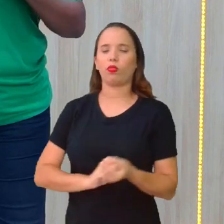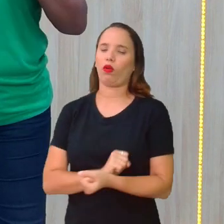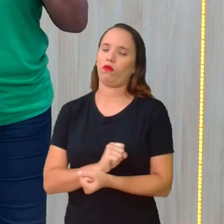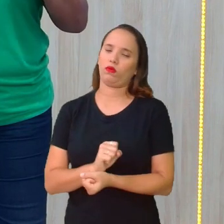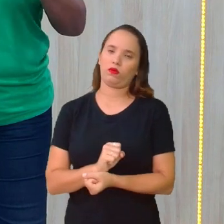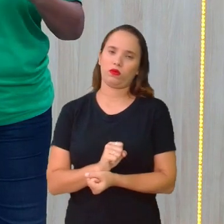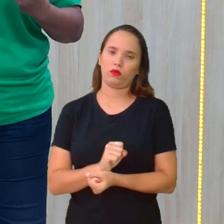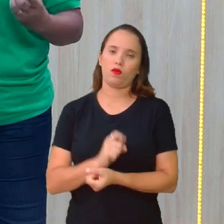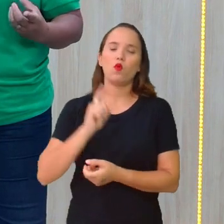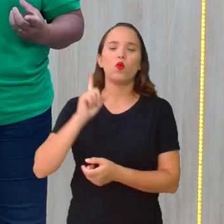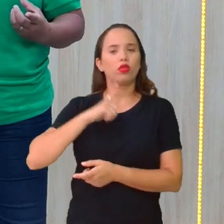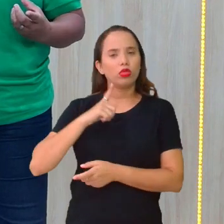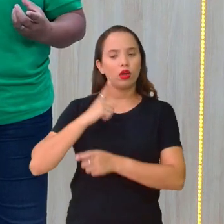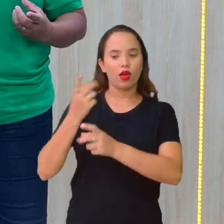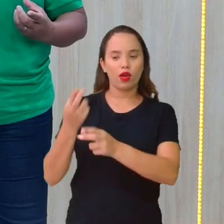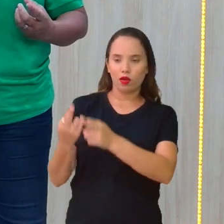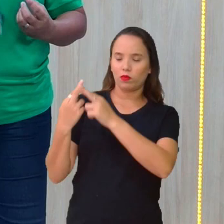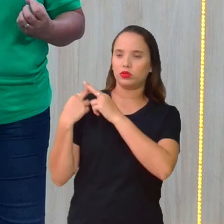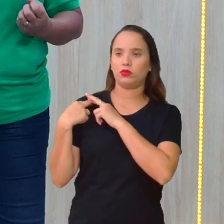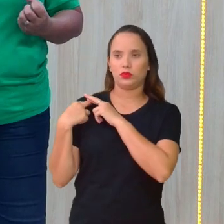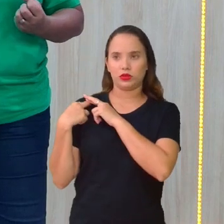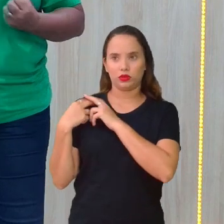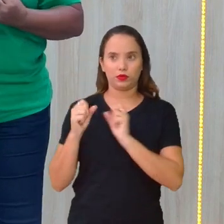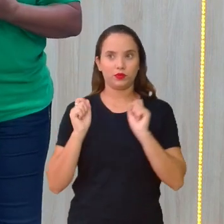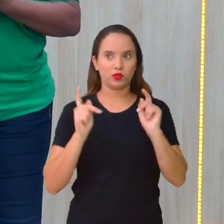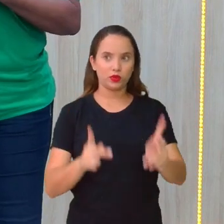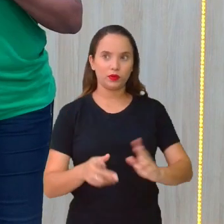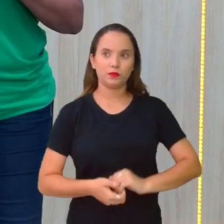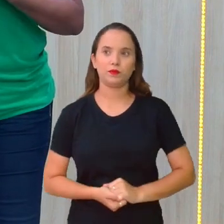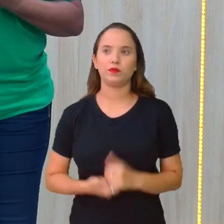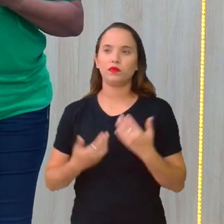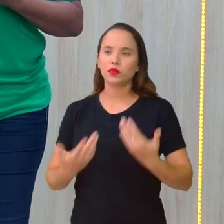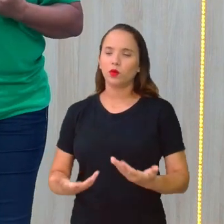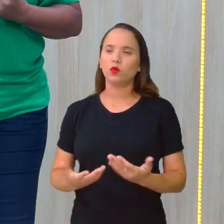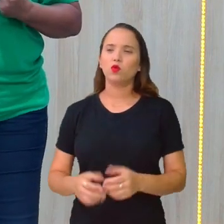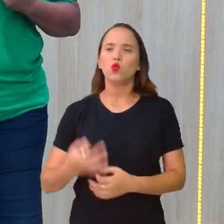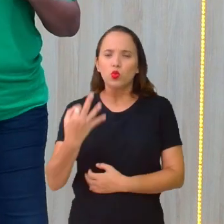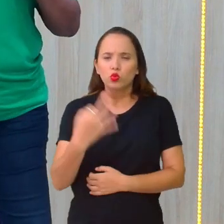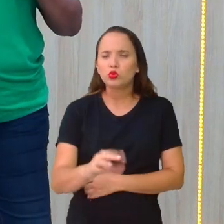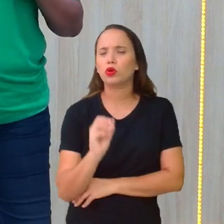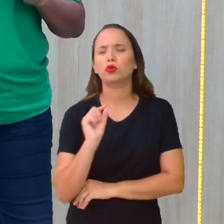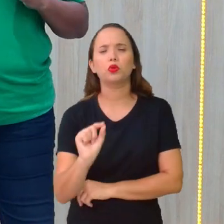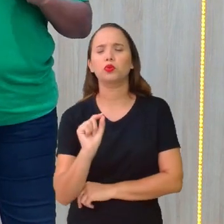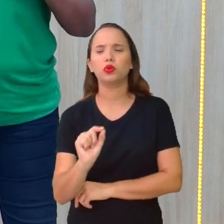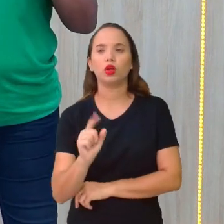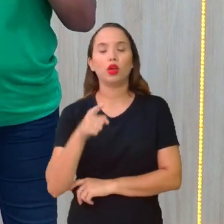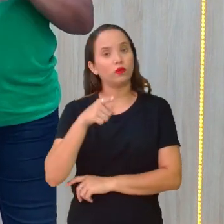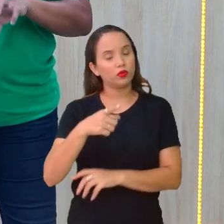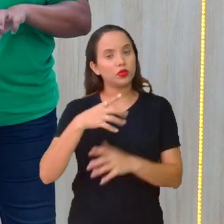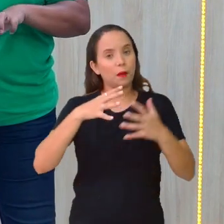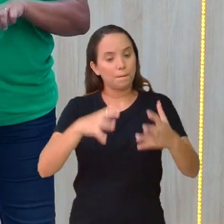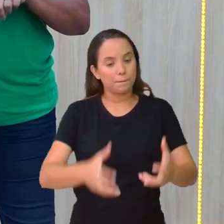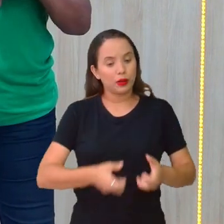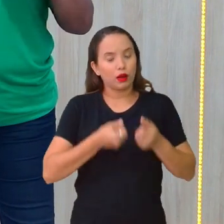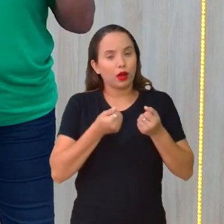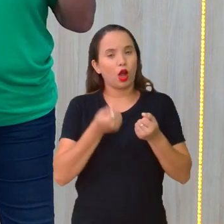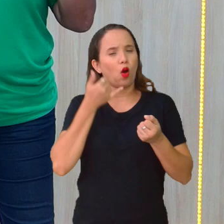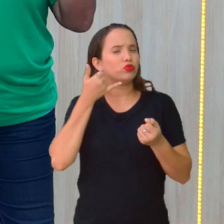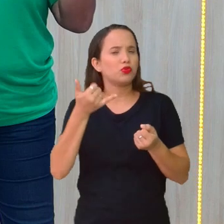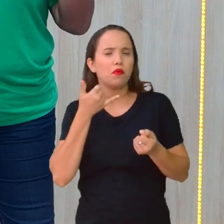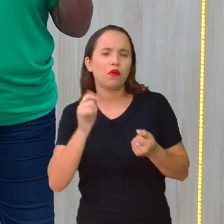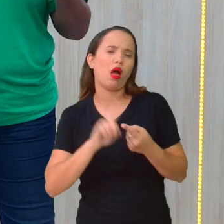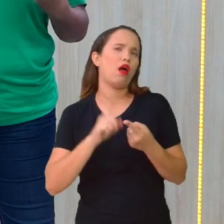consumo responsável, tá bom? O correto, então, é levar este celular